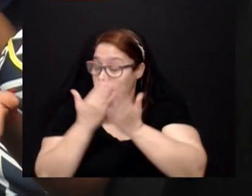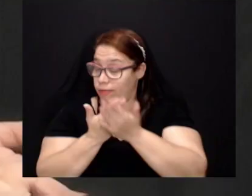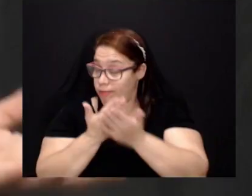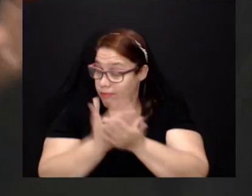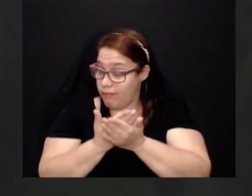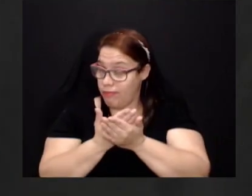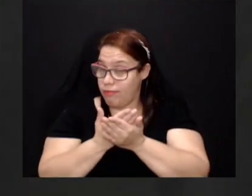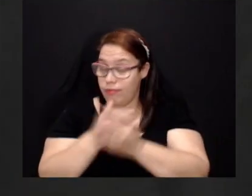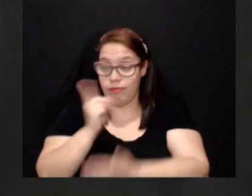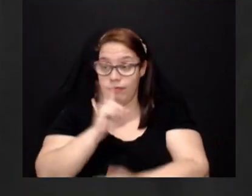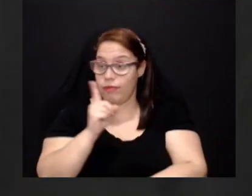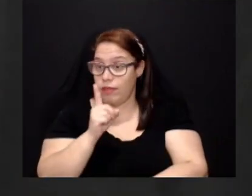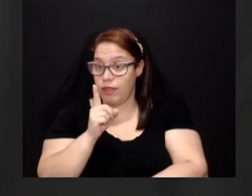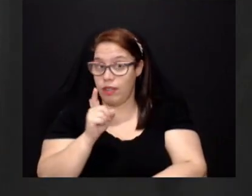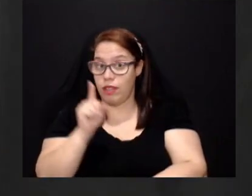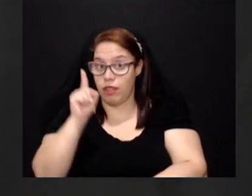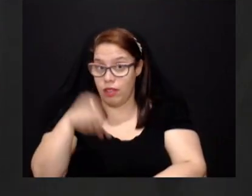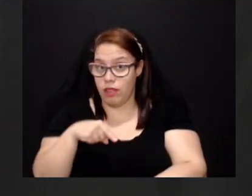para ter